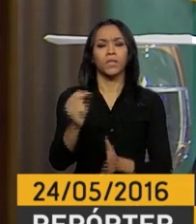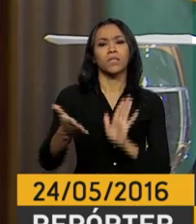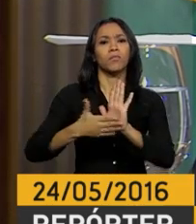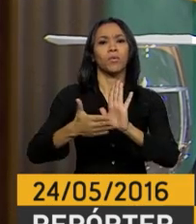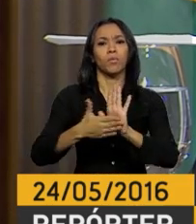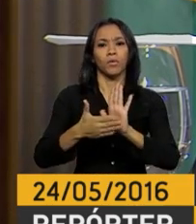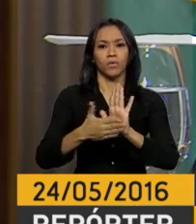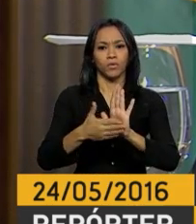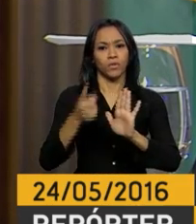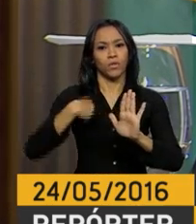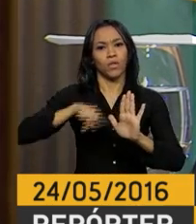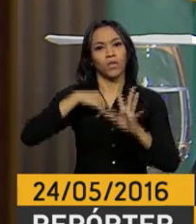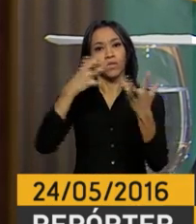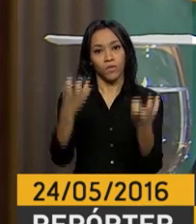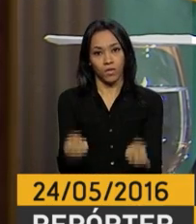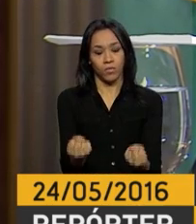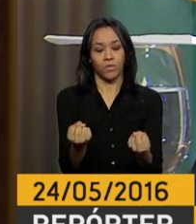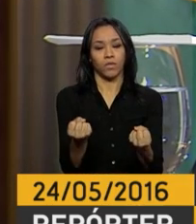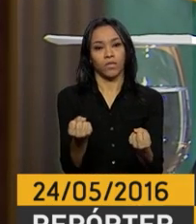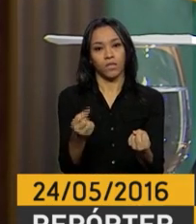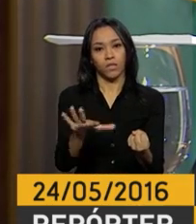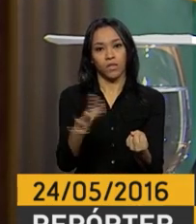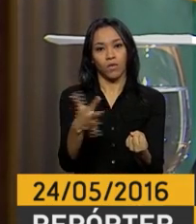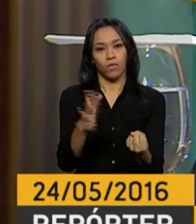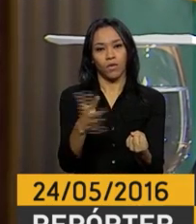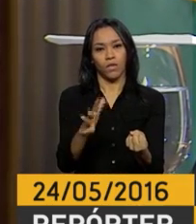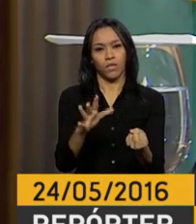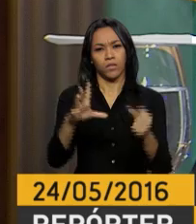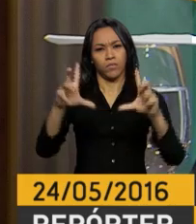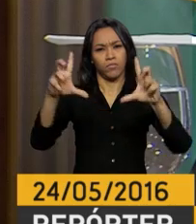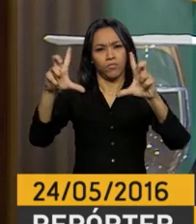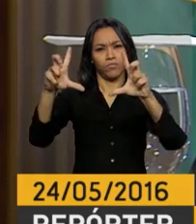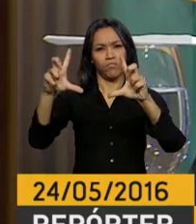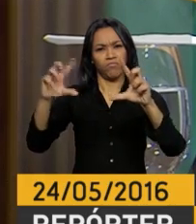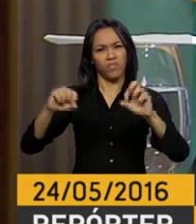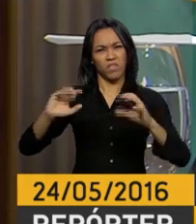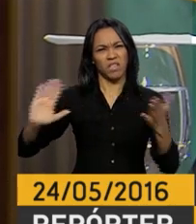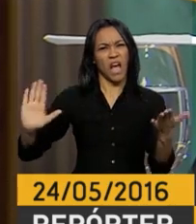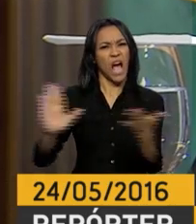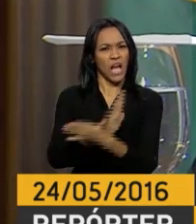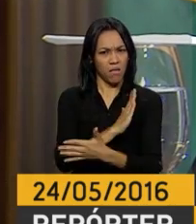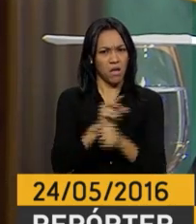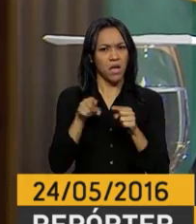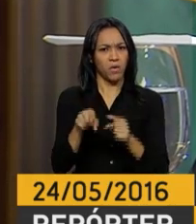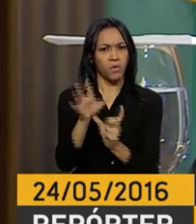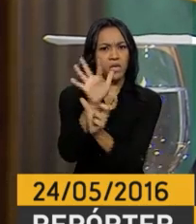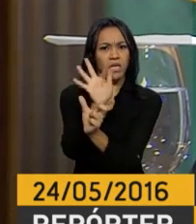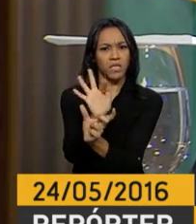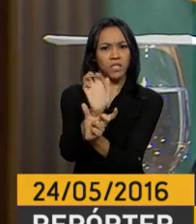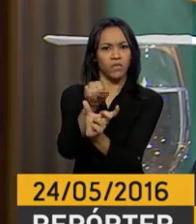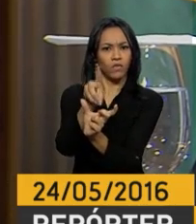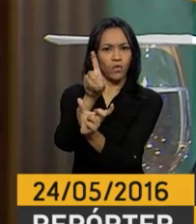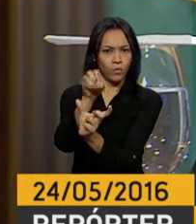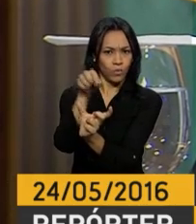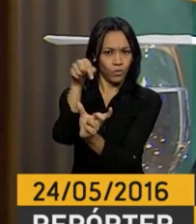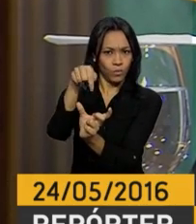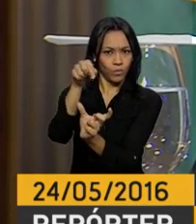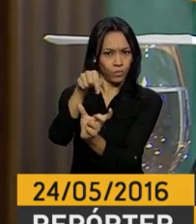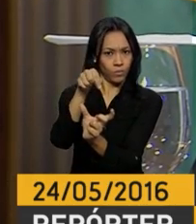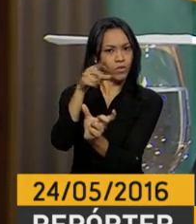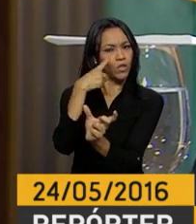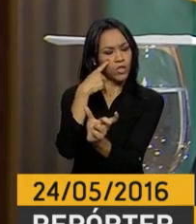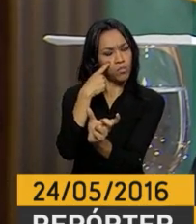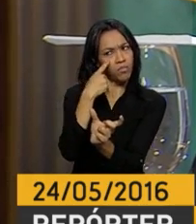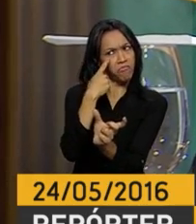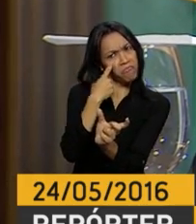proposto? Nós vamos, talvez, extinguir esse fundo soberano, enfatizo talvez, que nós estamos